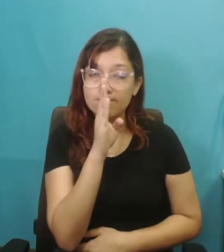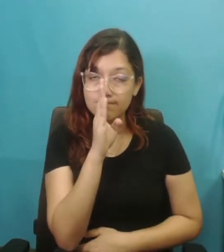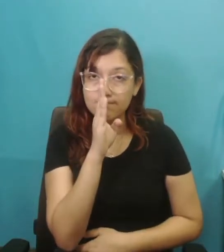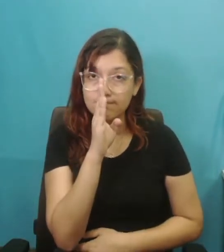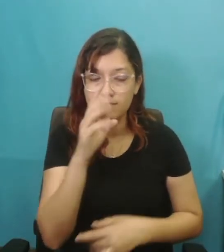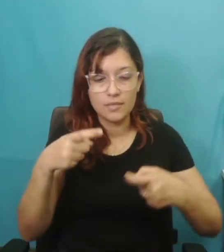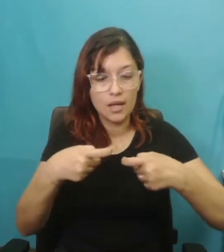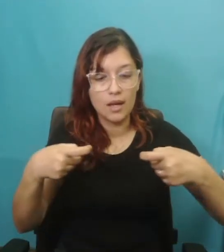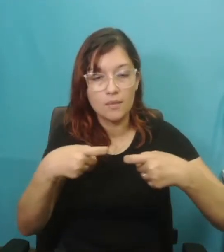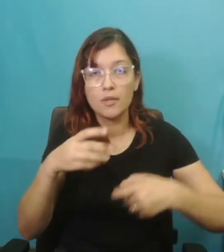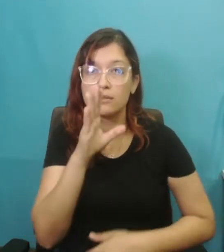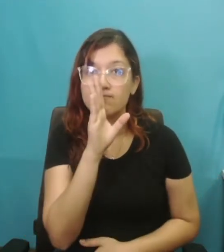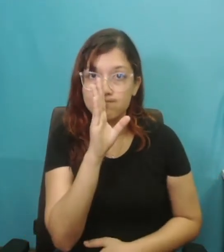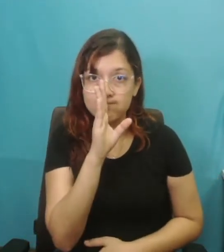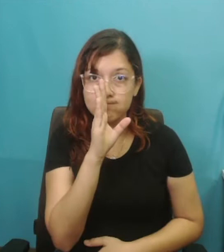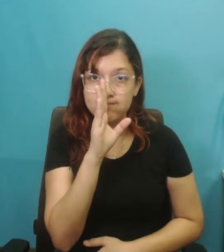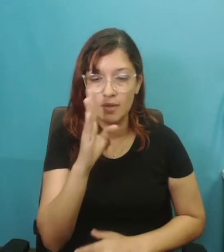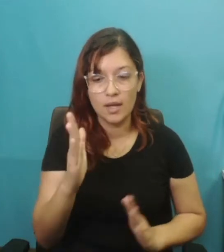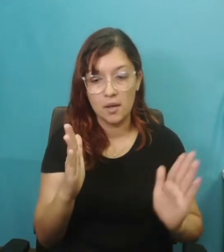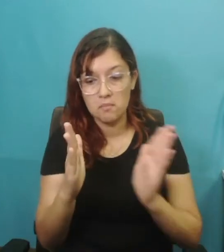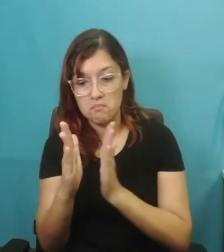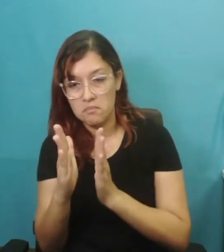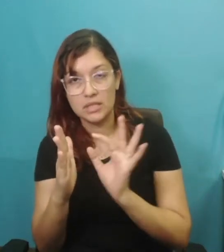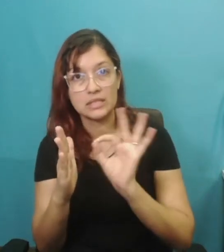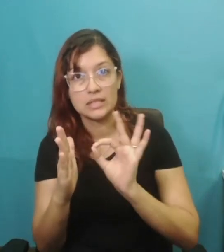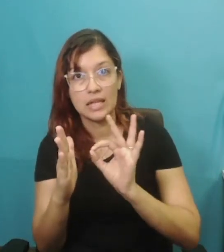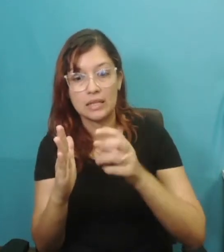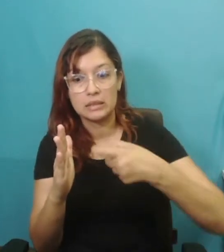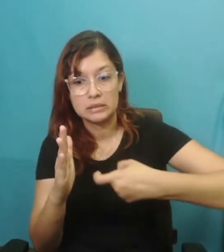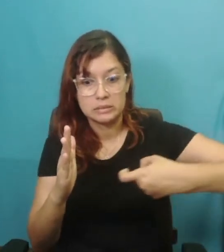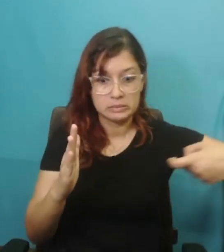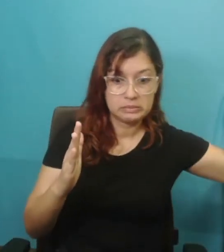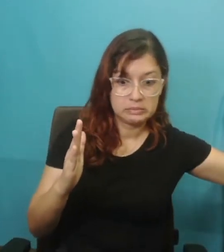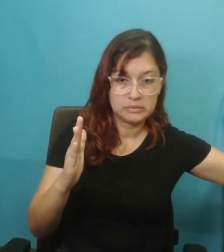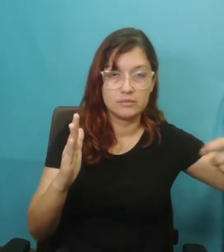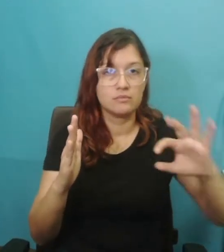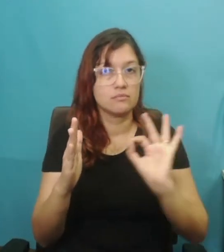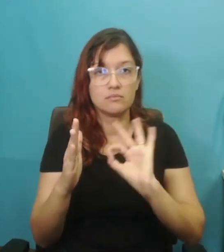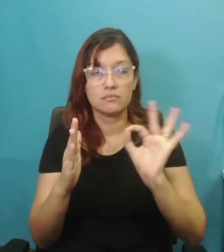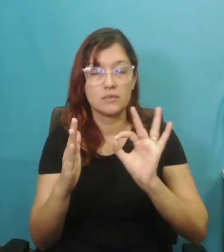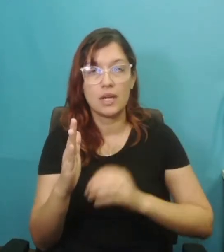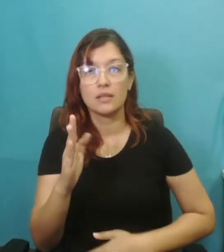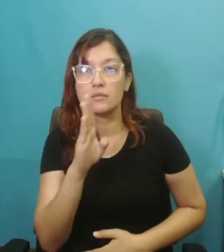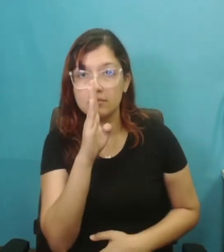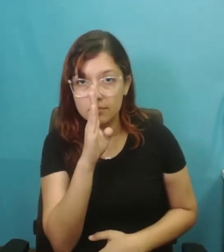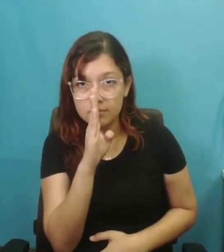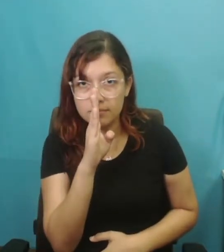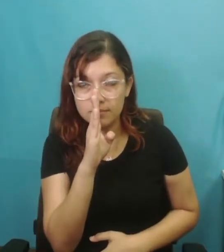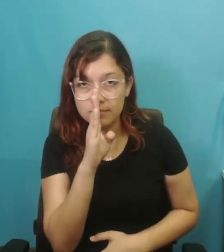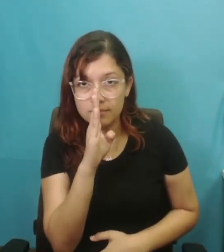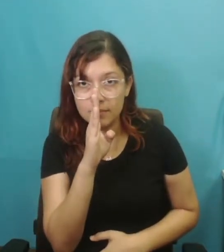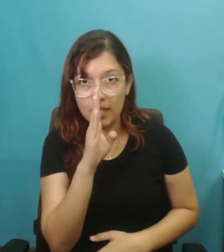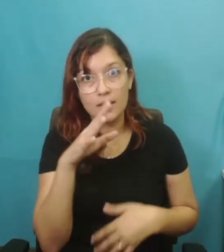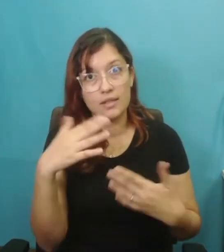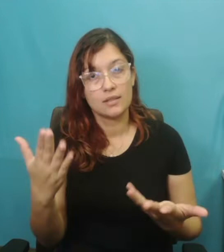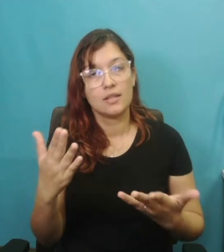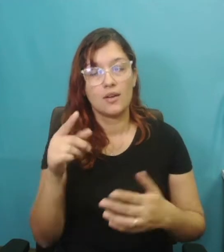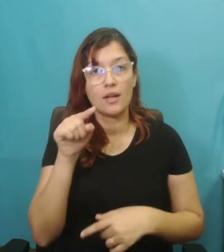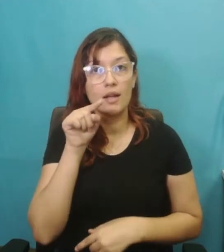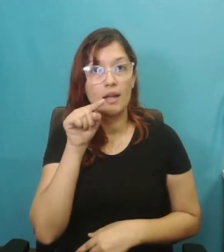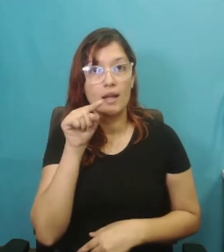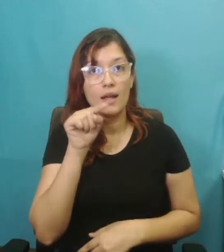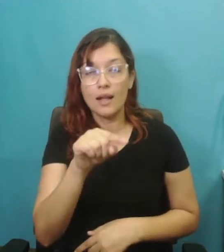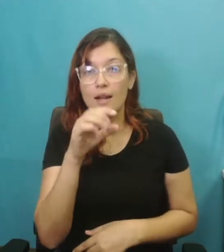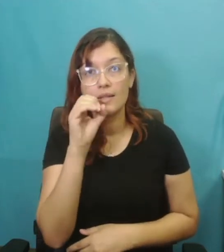o objeto está no seu ponto de equilíbrio e a mola também não fez nenhum tipo de movimento, nem esticando, nem